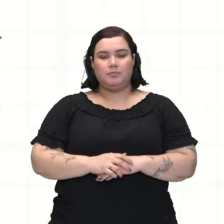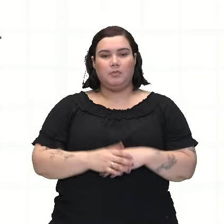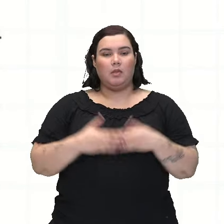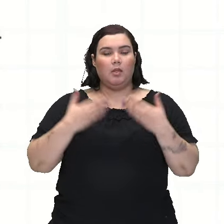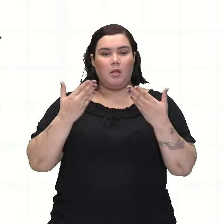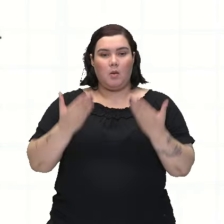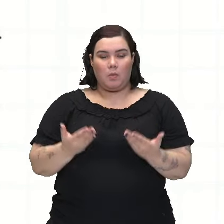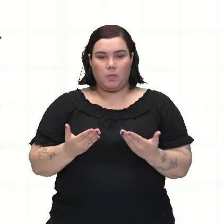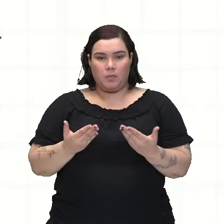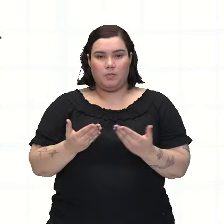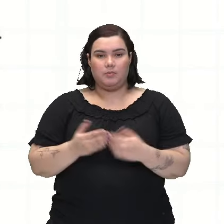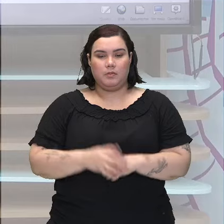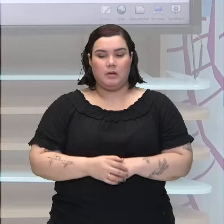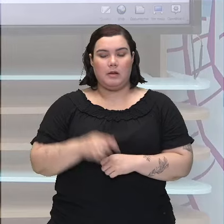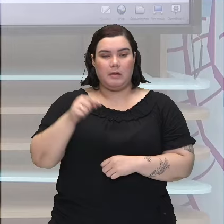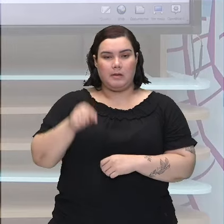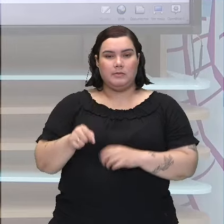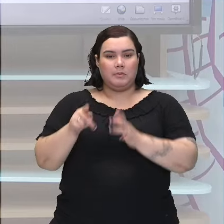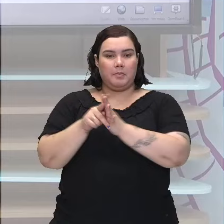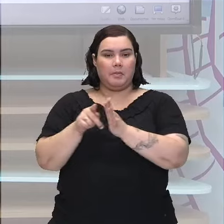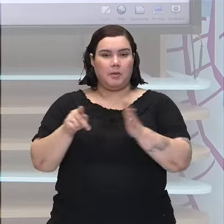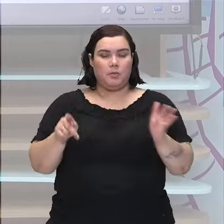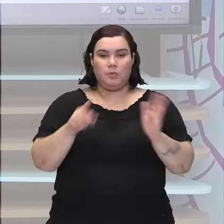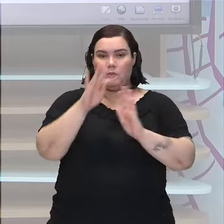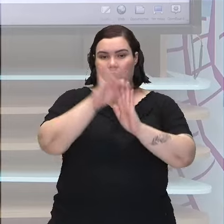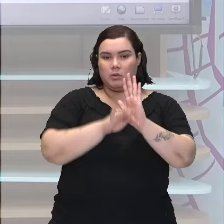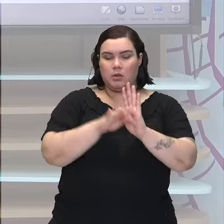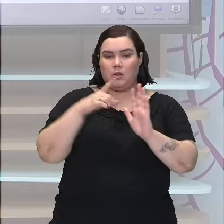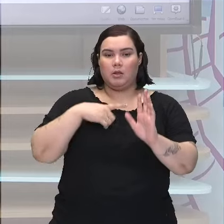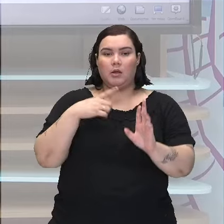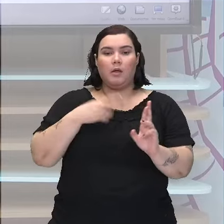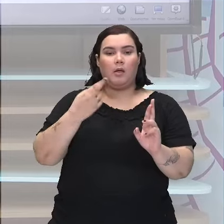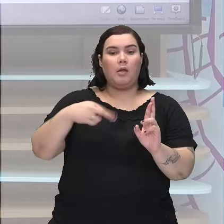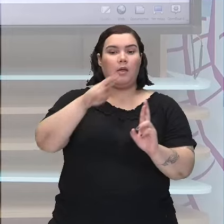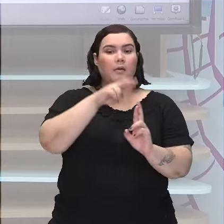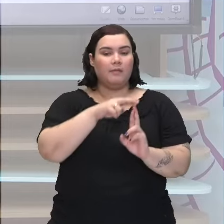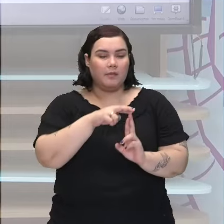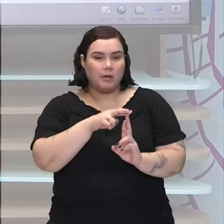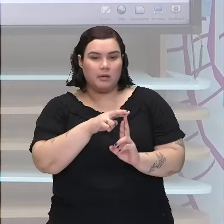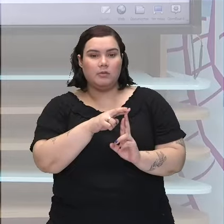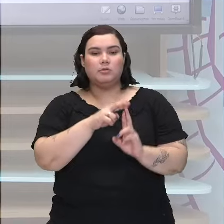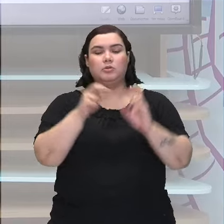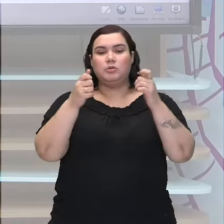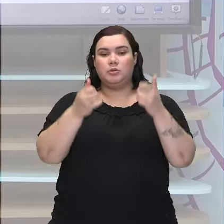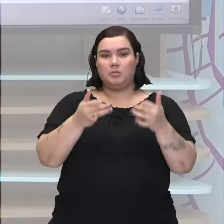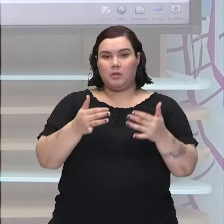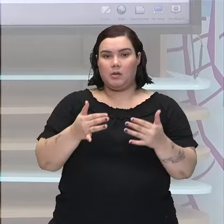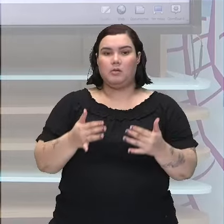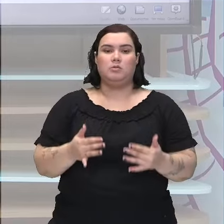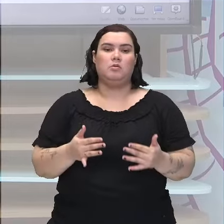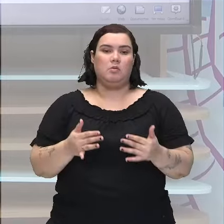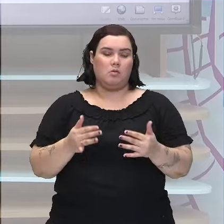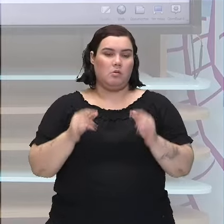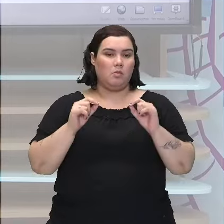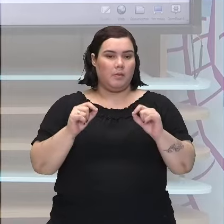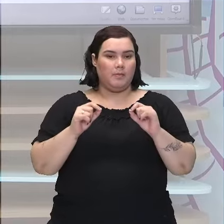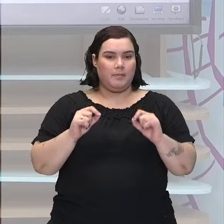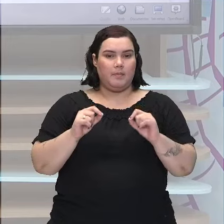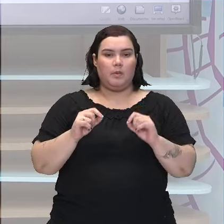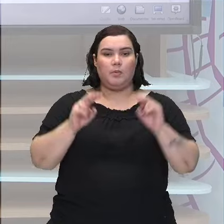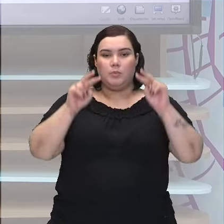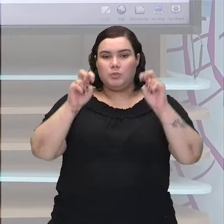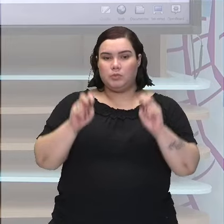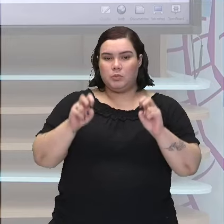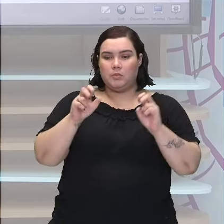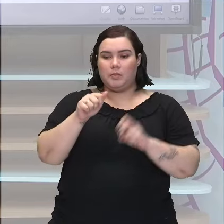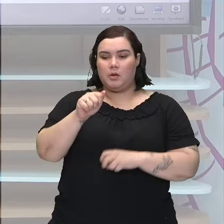nesse ponto do texto, ele faz uma referência, uma explicação agora sobre